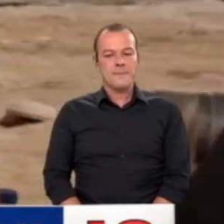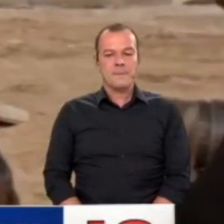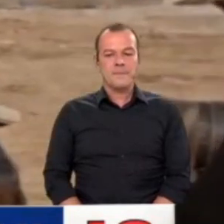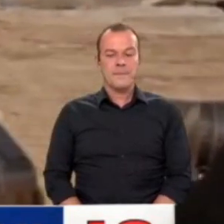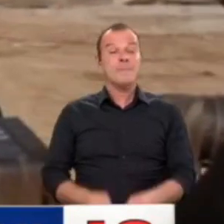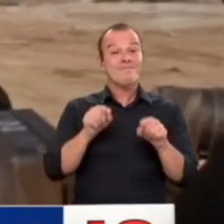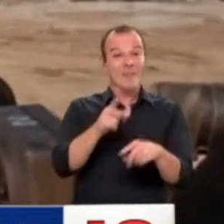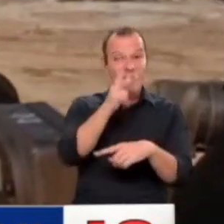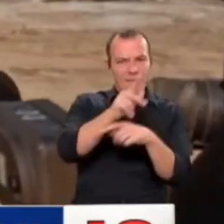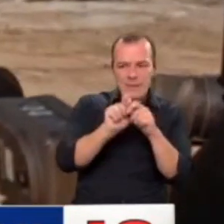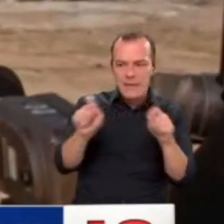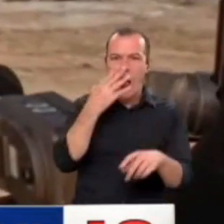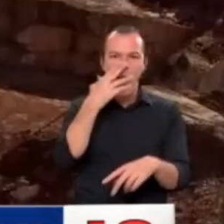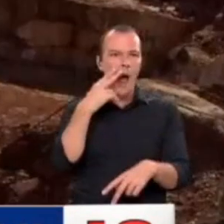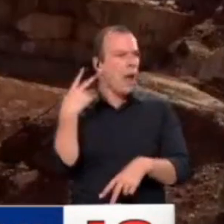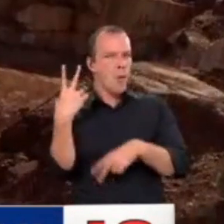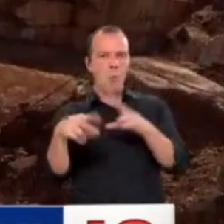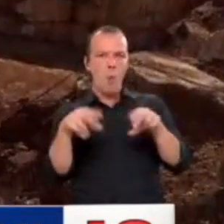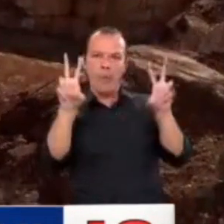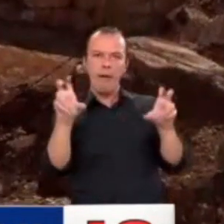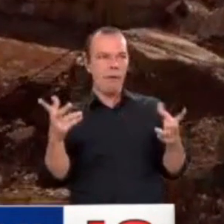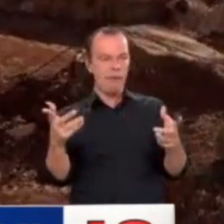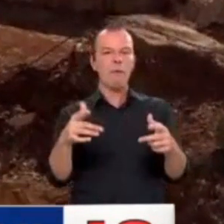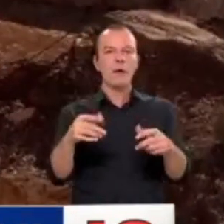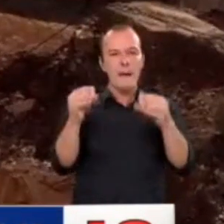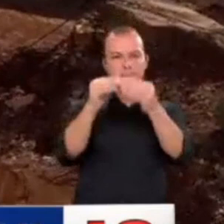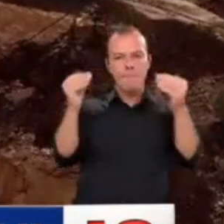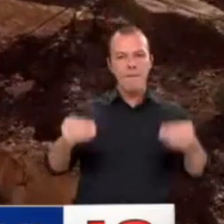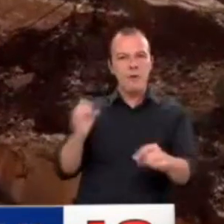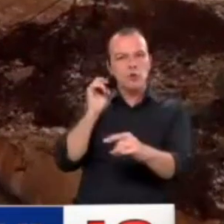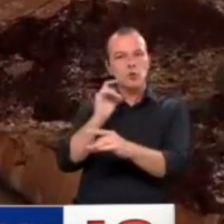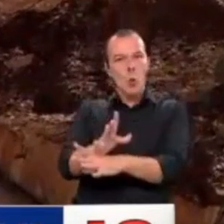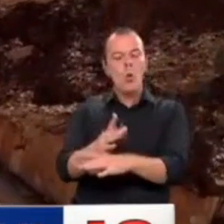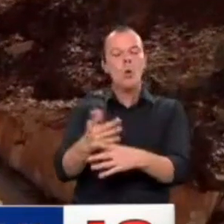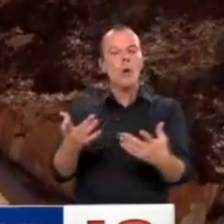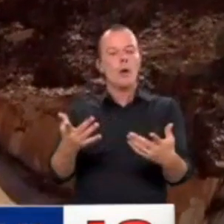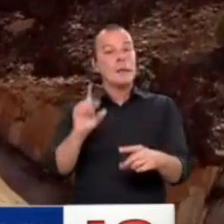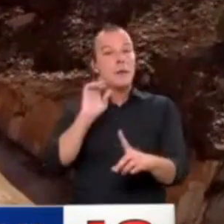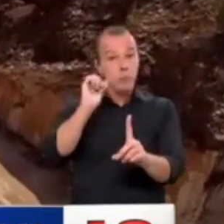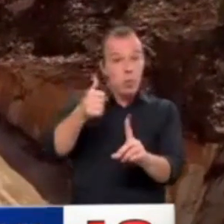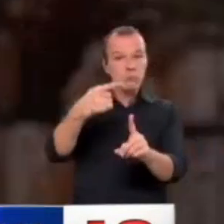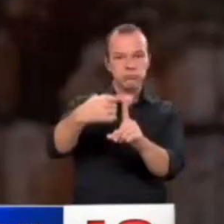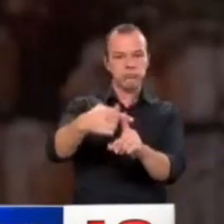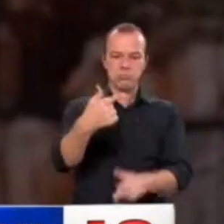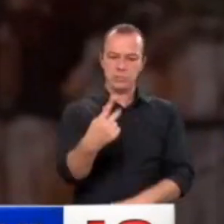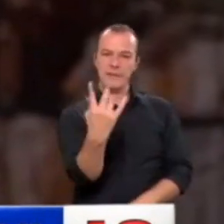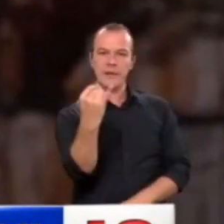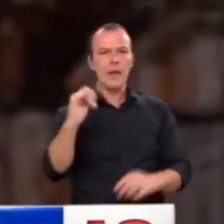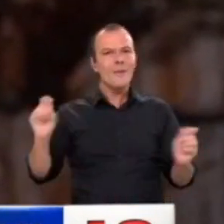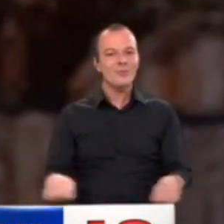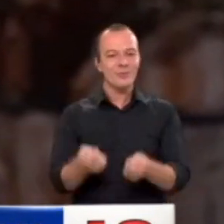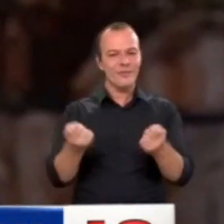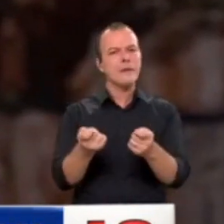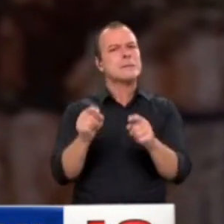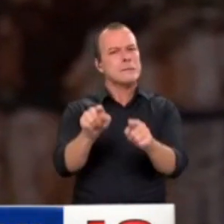As minisséries estão na moda noutras plataformas e, portanto, é muito bom que a TVI possa também promover e facultar este